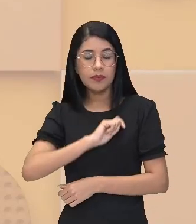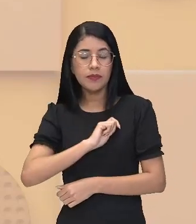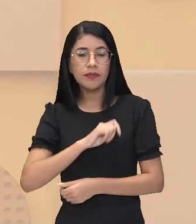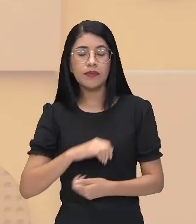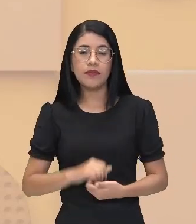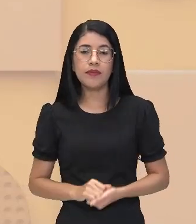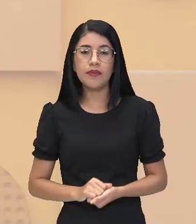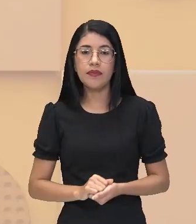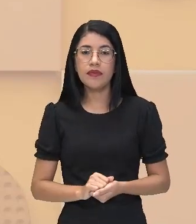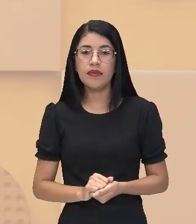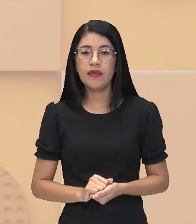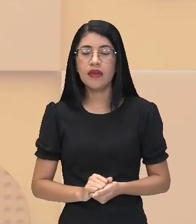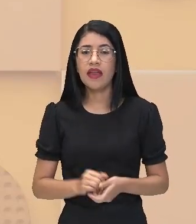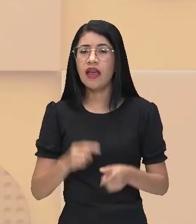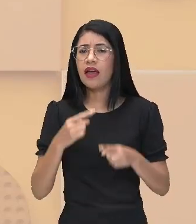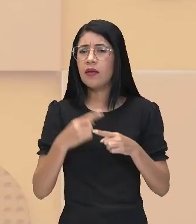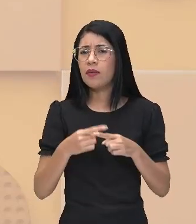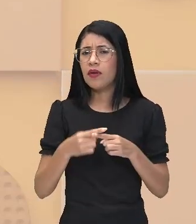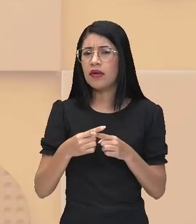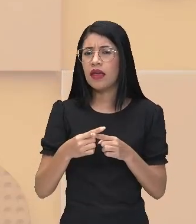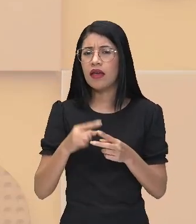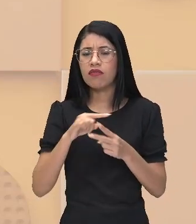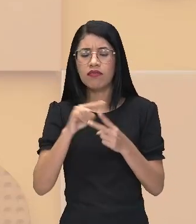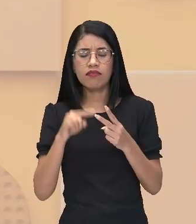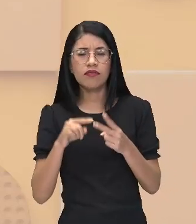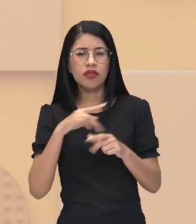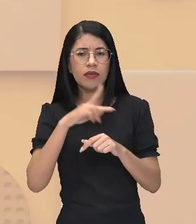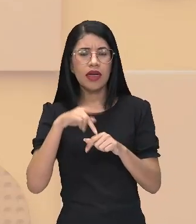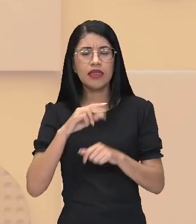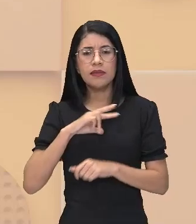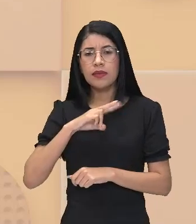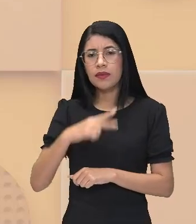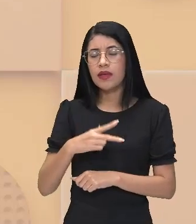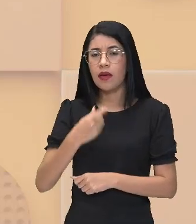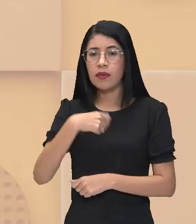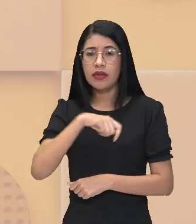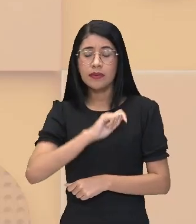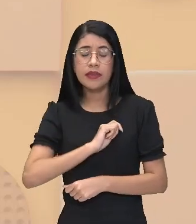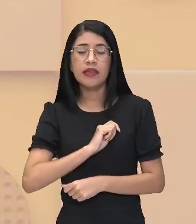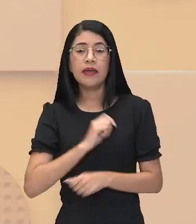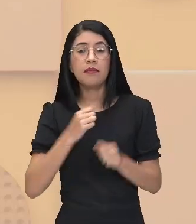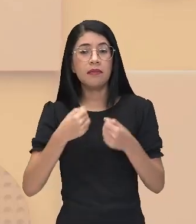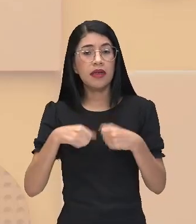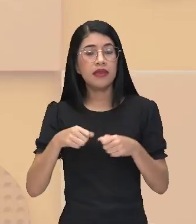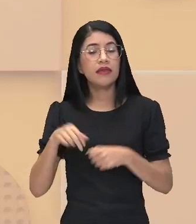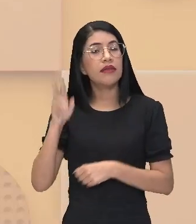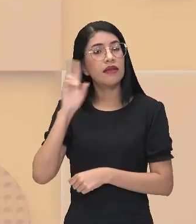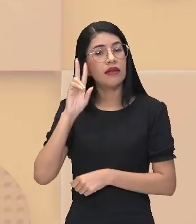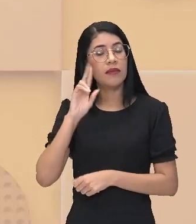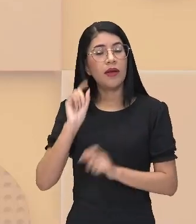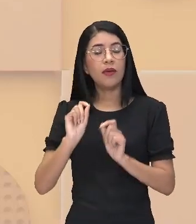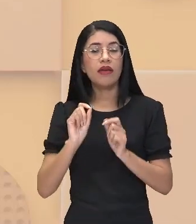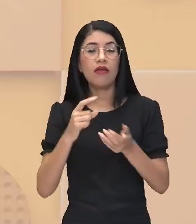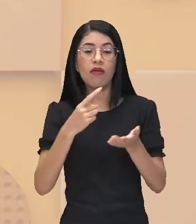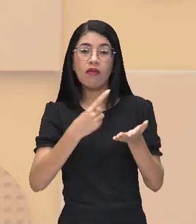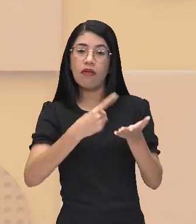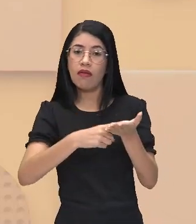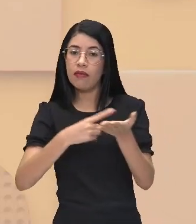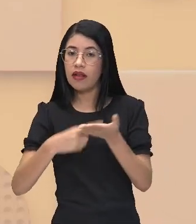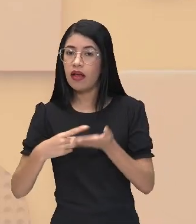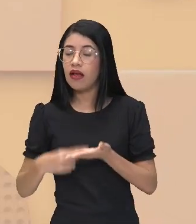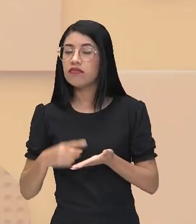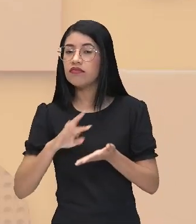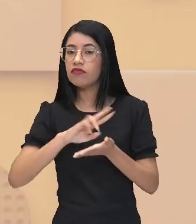gente cita, por que entre Portugal e Espanha? Porque a gente não pode esquecer de alguns acordos que foram